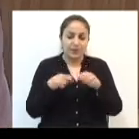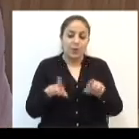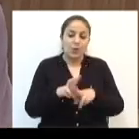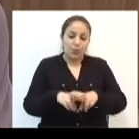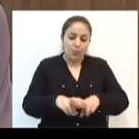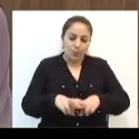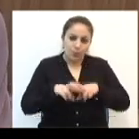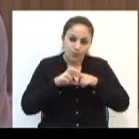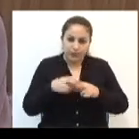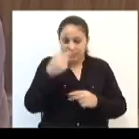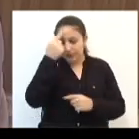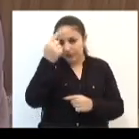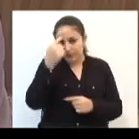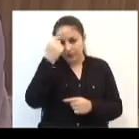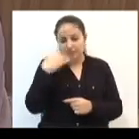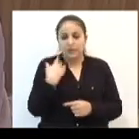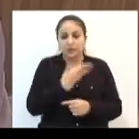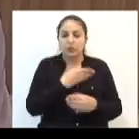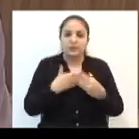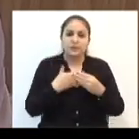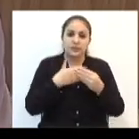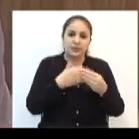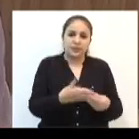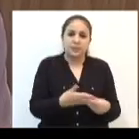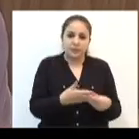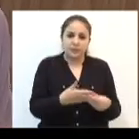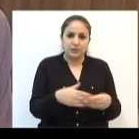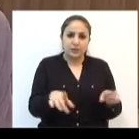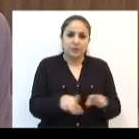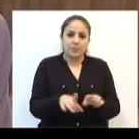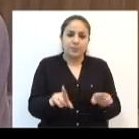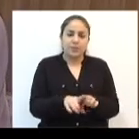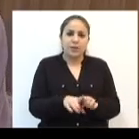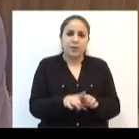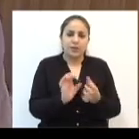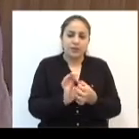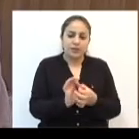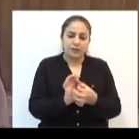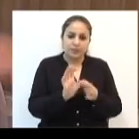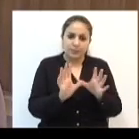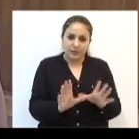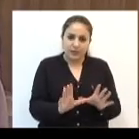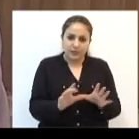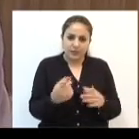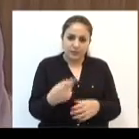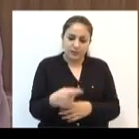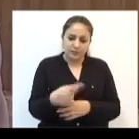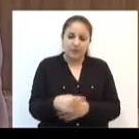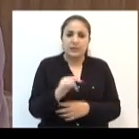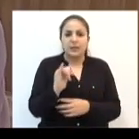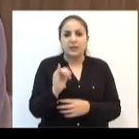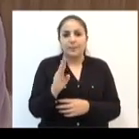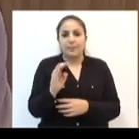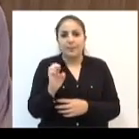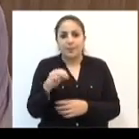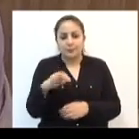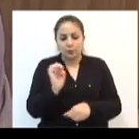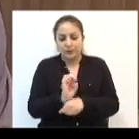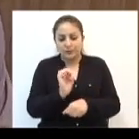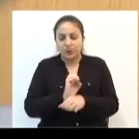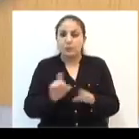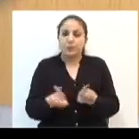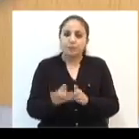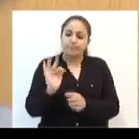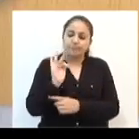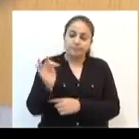a moção que nós estamos encaminhando, aprovado aqui na Casa, ao IBAMA do Estado e ao IBAMA